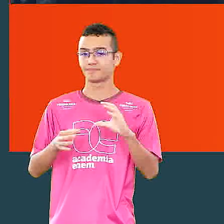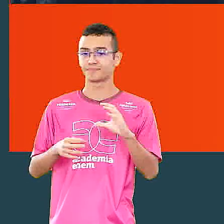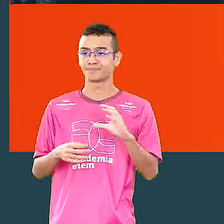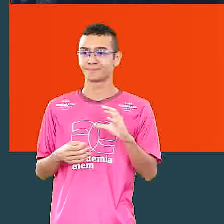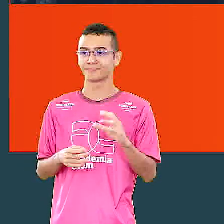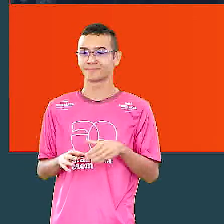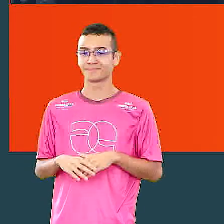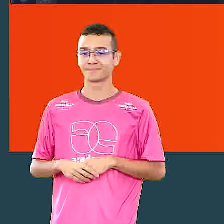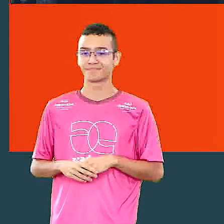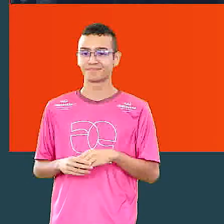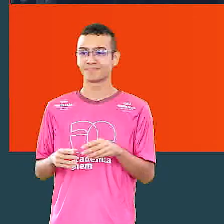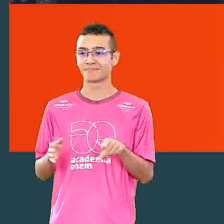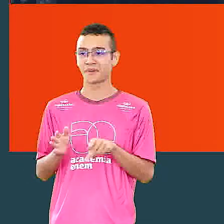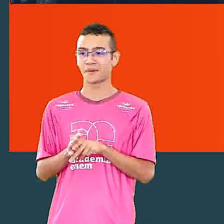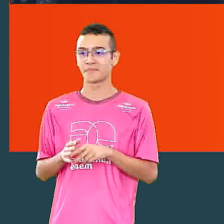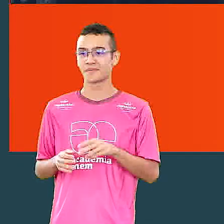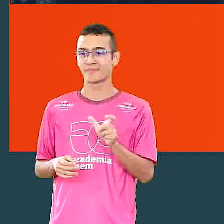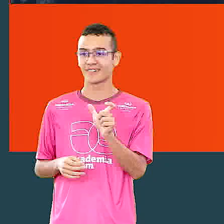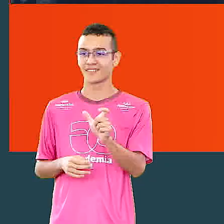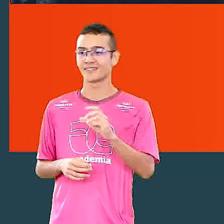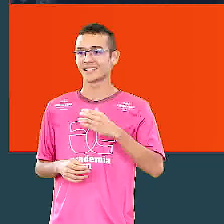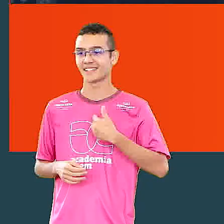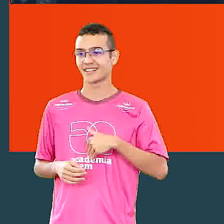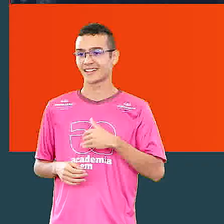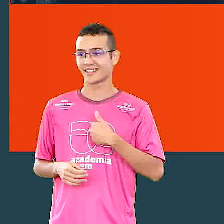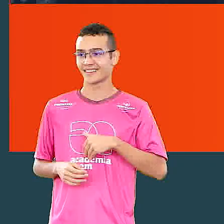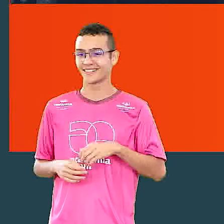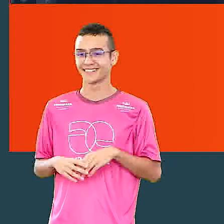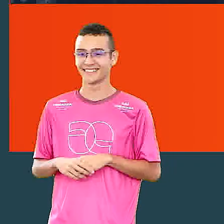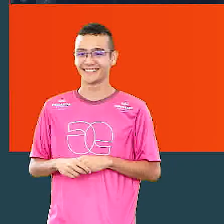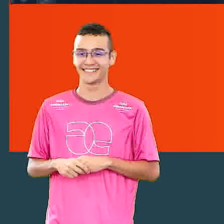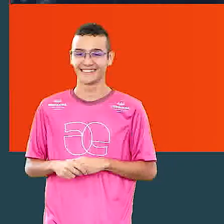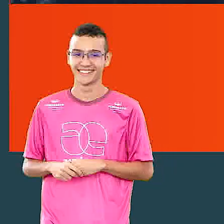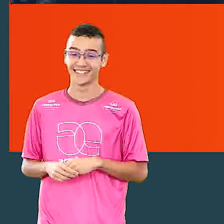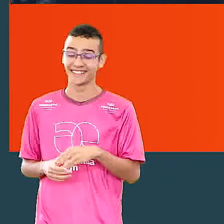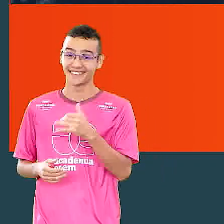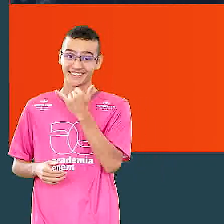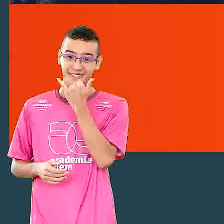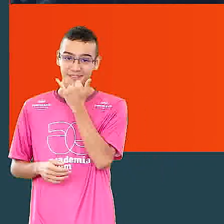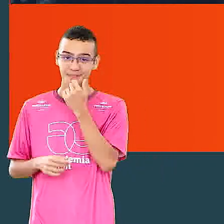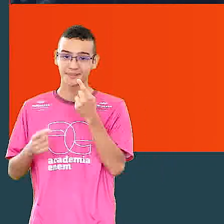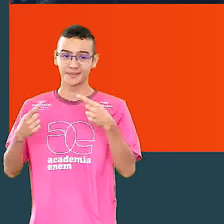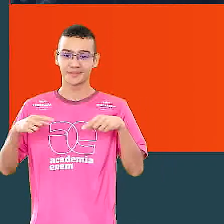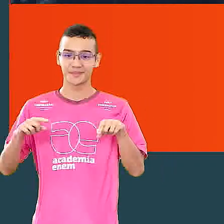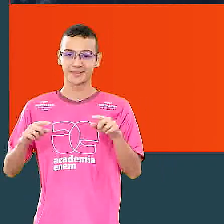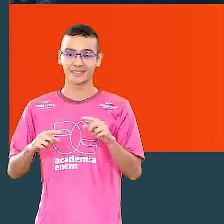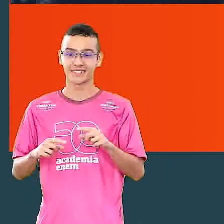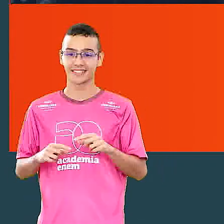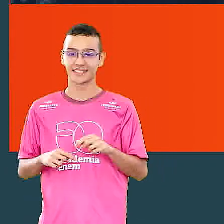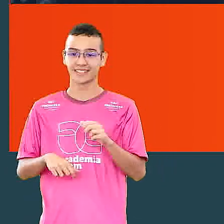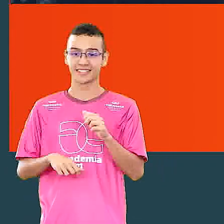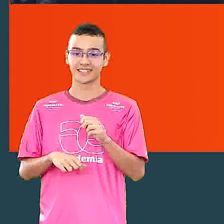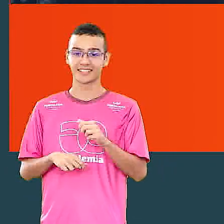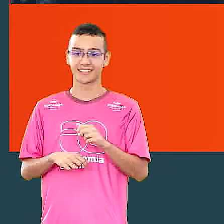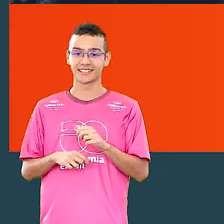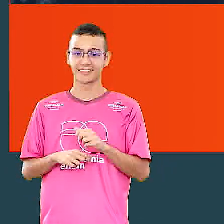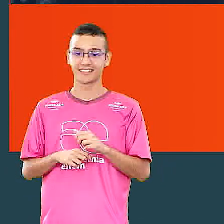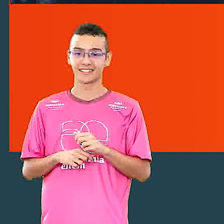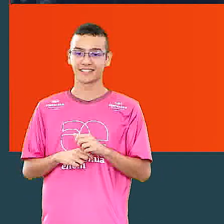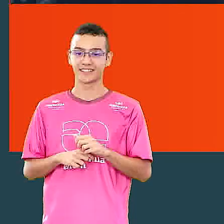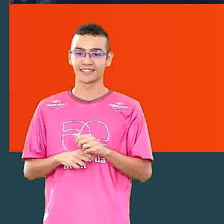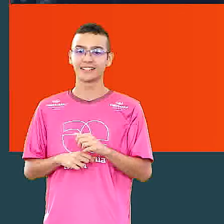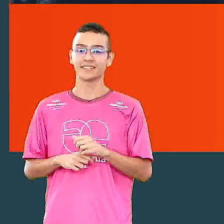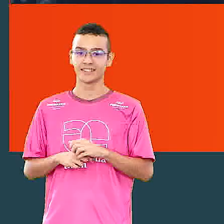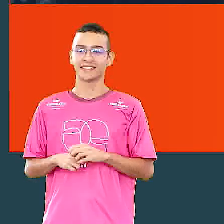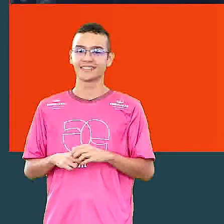torcedores do Fortaleza chateados. Desculpa, torcedores do Fortaleza. Mas vai dar certo, viu? Estou torcendo para que